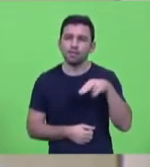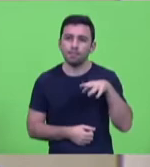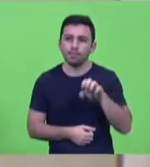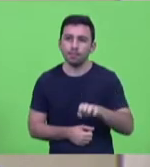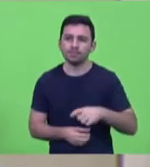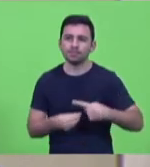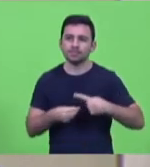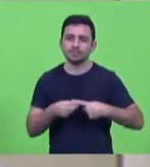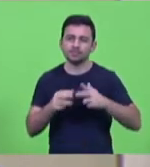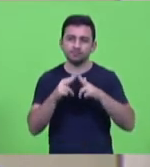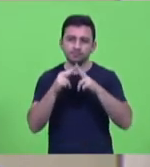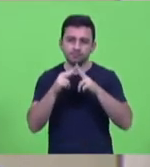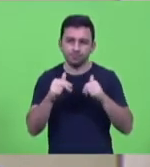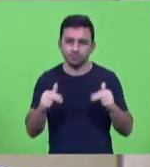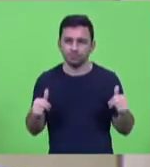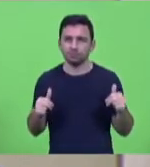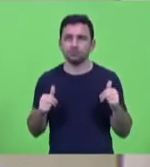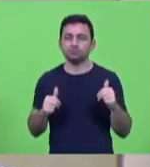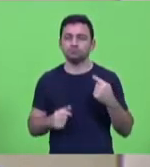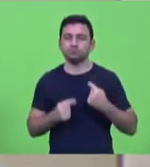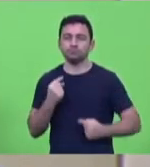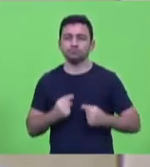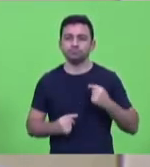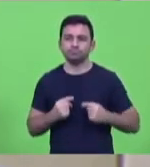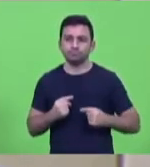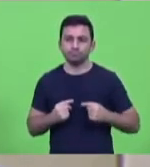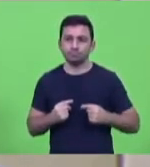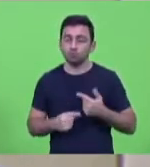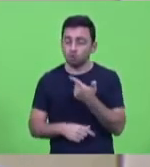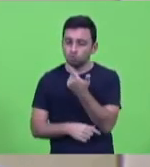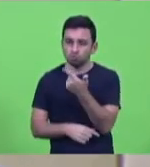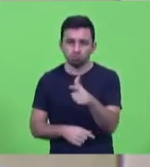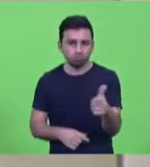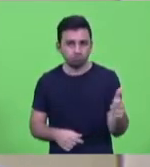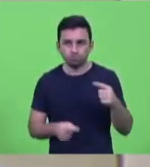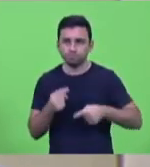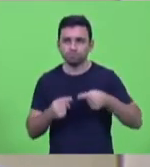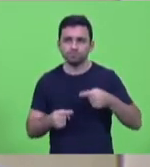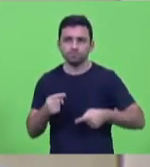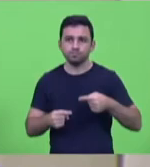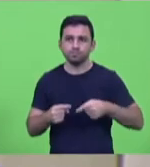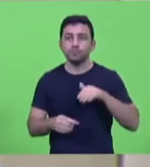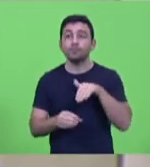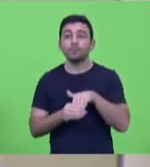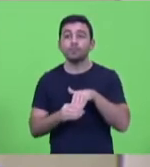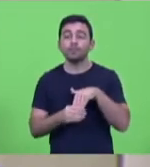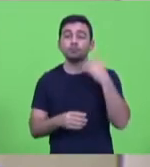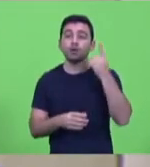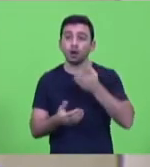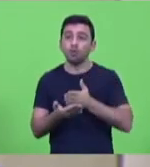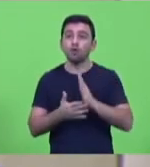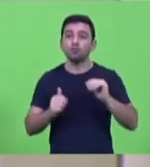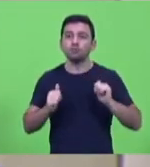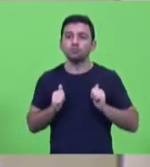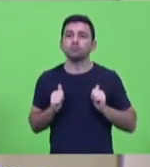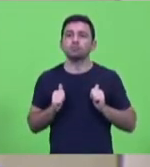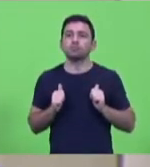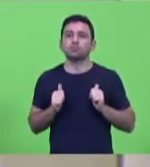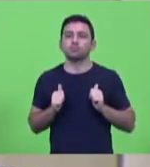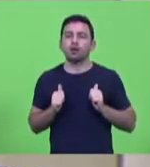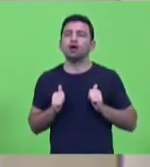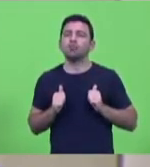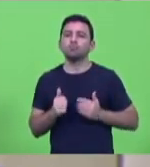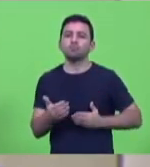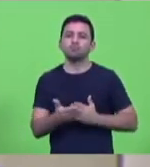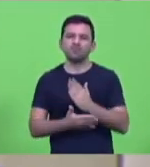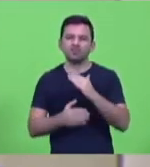de Florianópolis. Em discussão. Não havendo quem queira discutir, em votação. Deputados que aprovam, permaneçam como se encontram. Aprovado